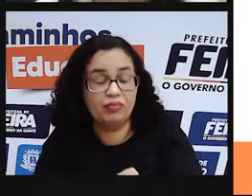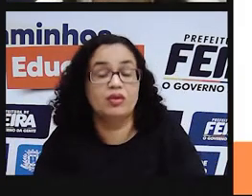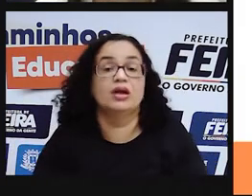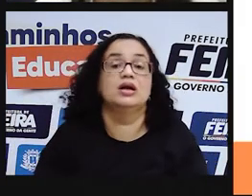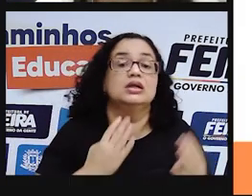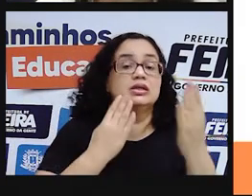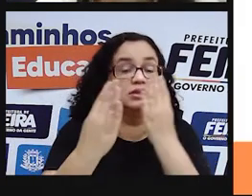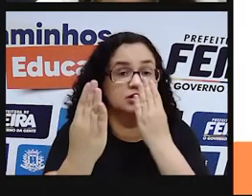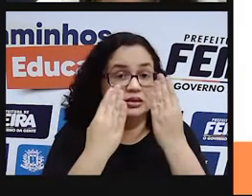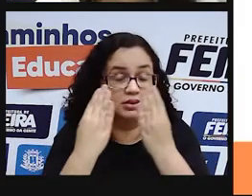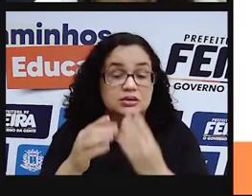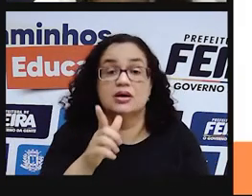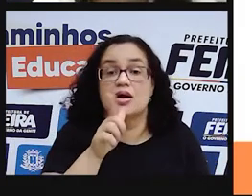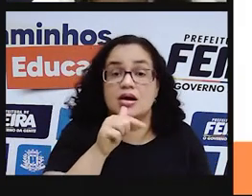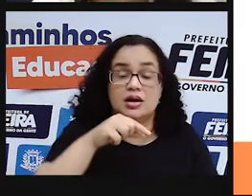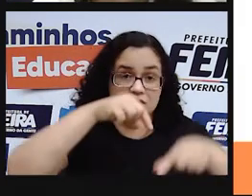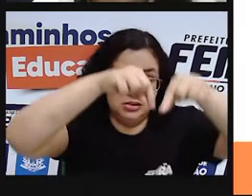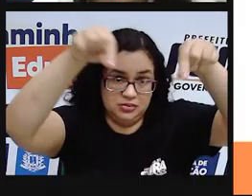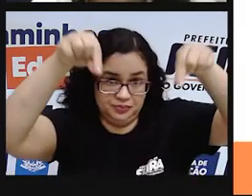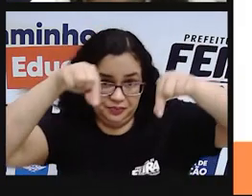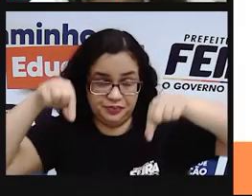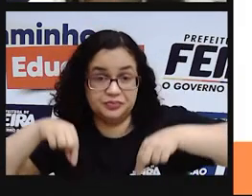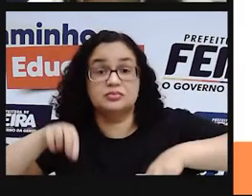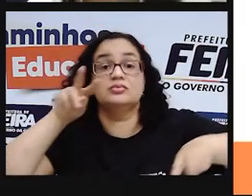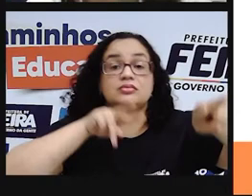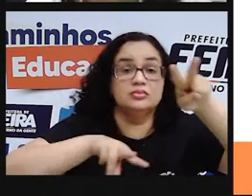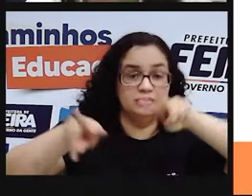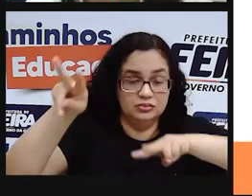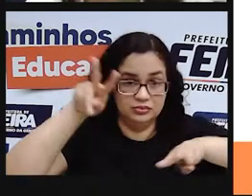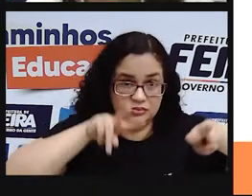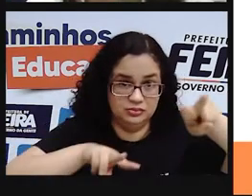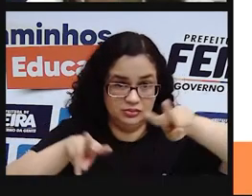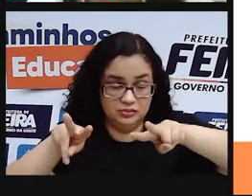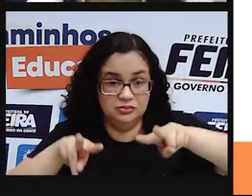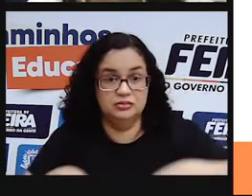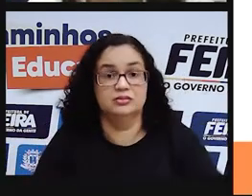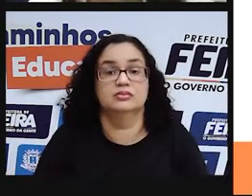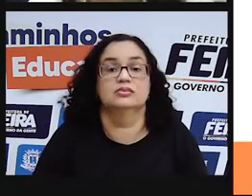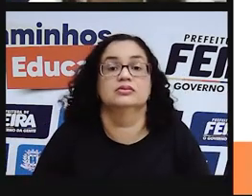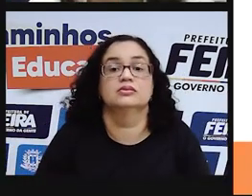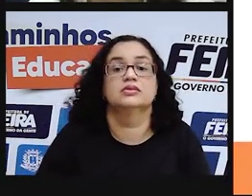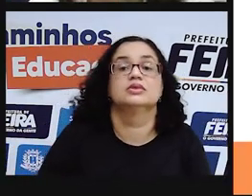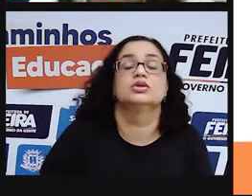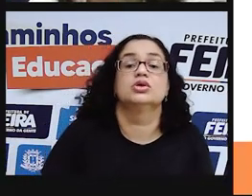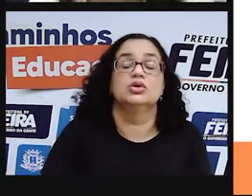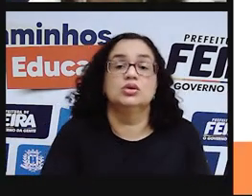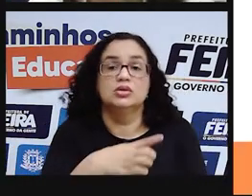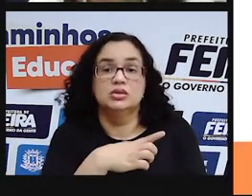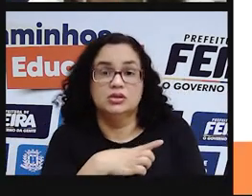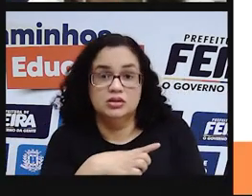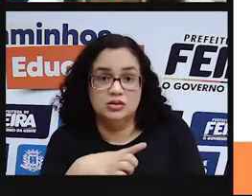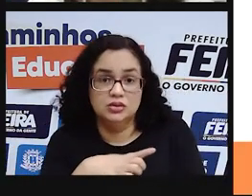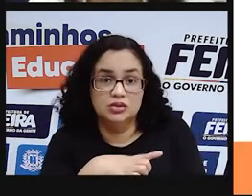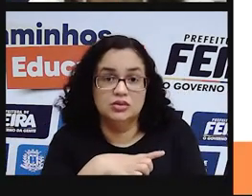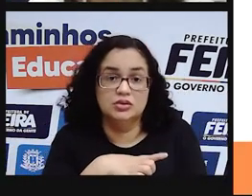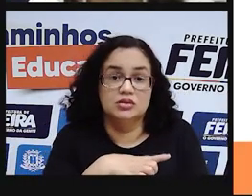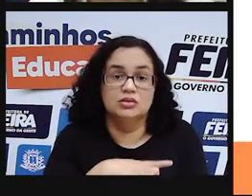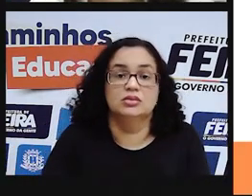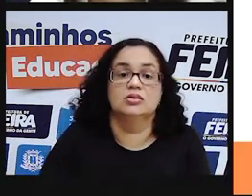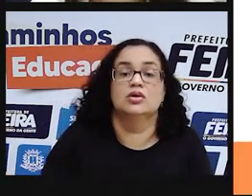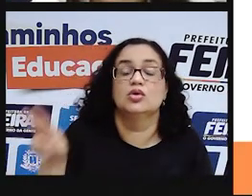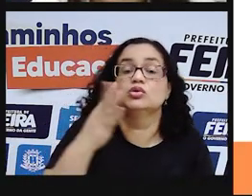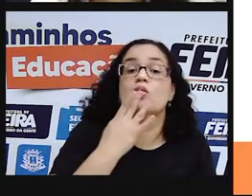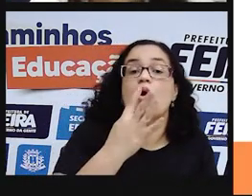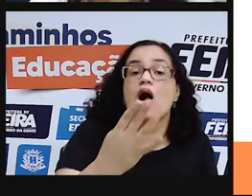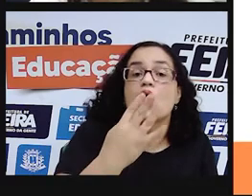relacionado à em boas Observe um aí o aparecimento dos itens